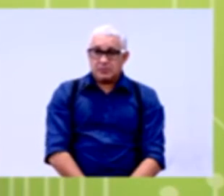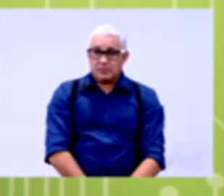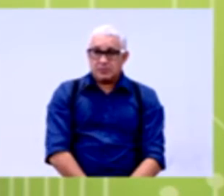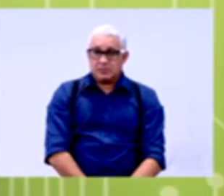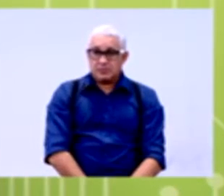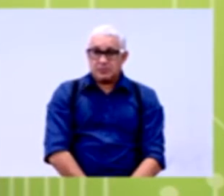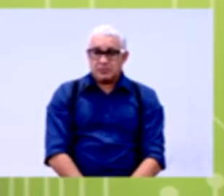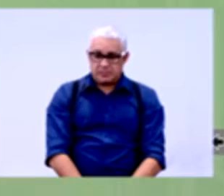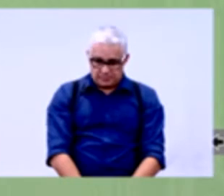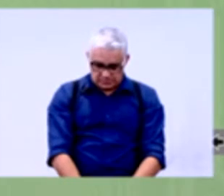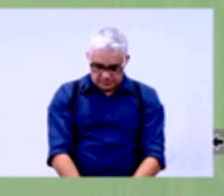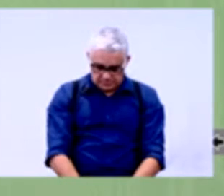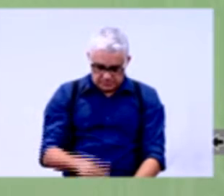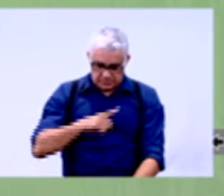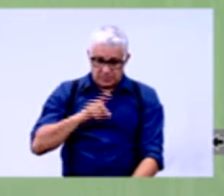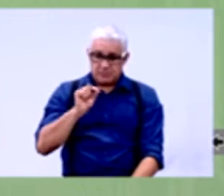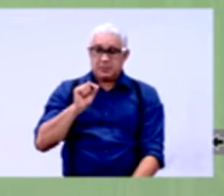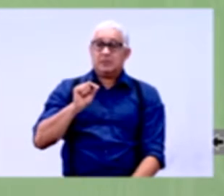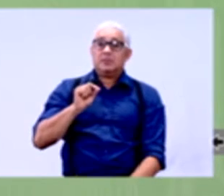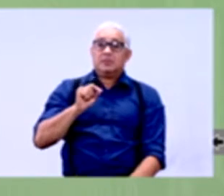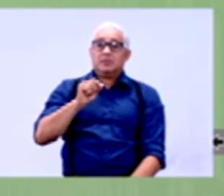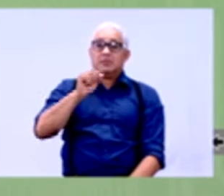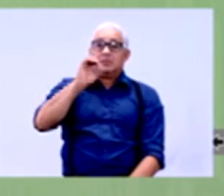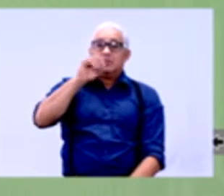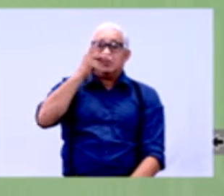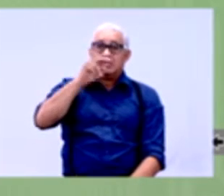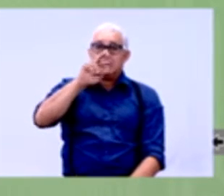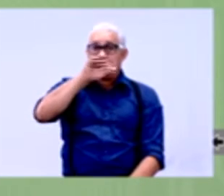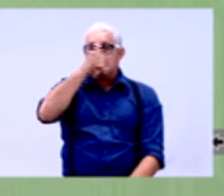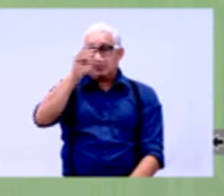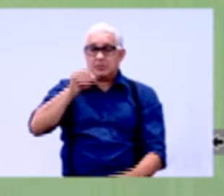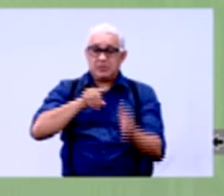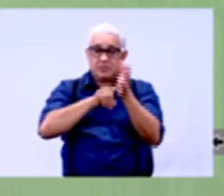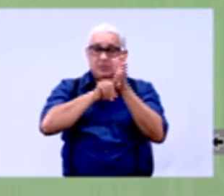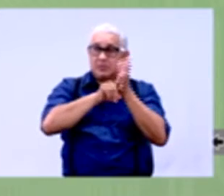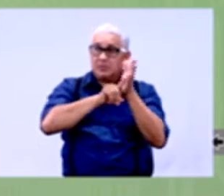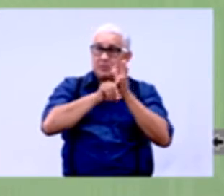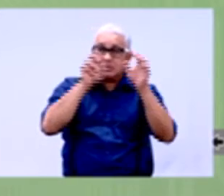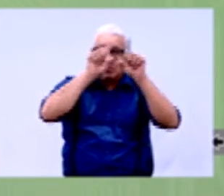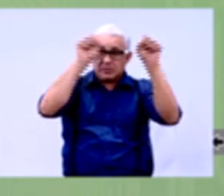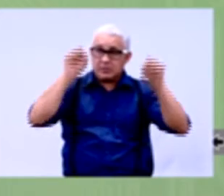Aí temos aqui operações e consultas de sistema, que serão métodos da classe